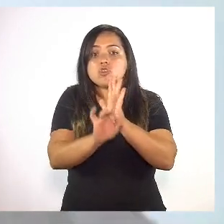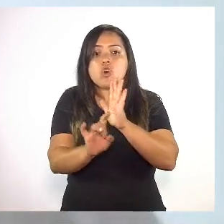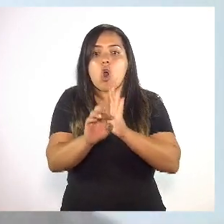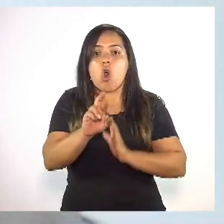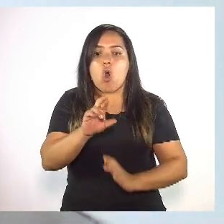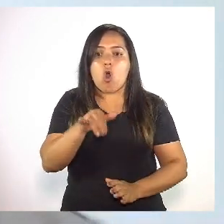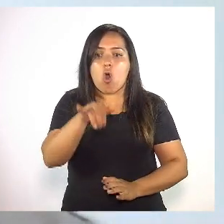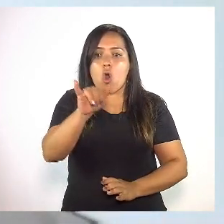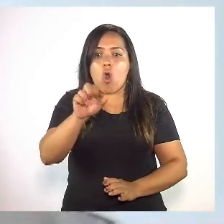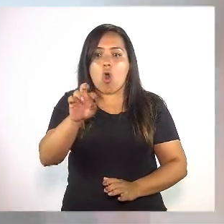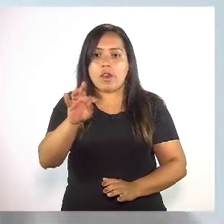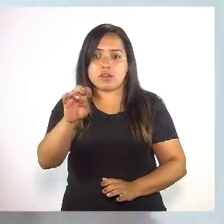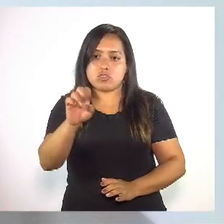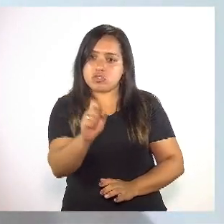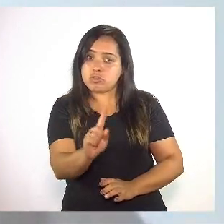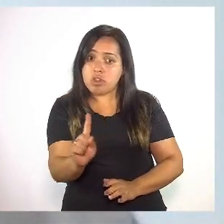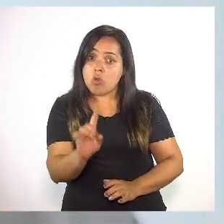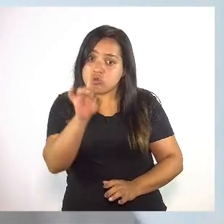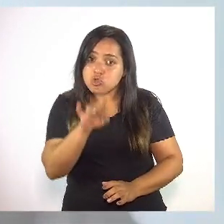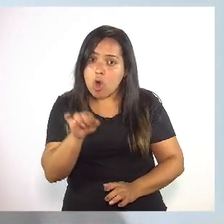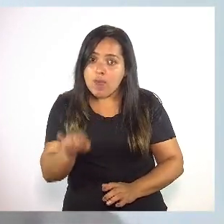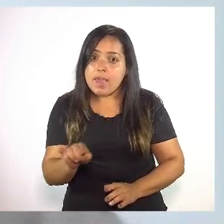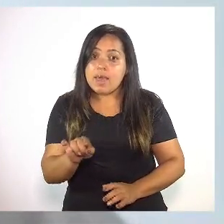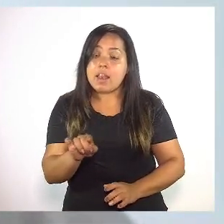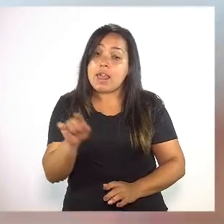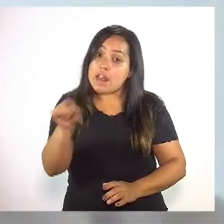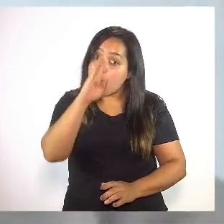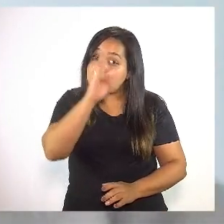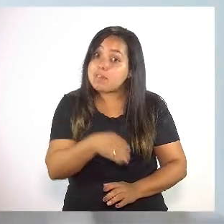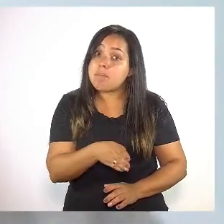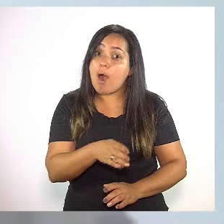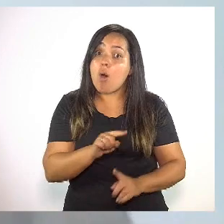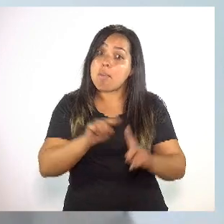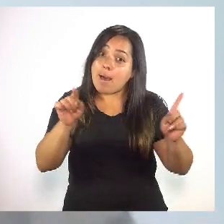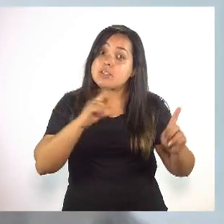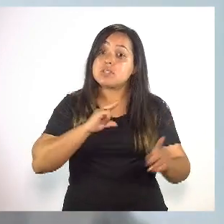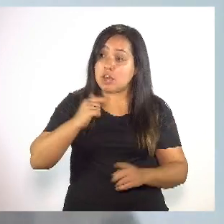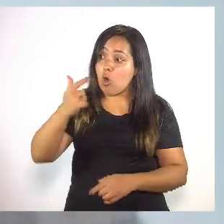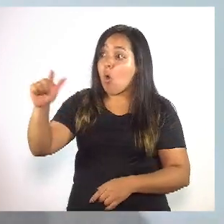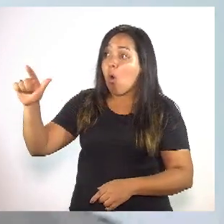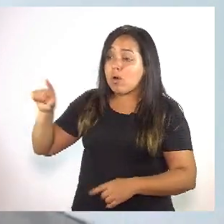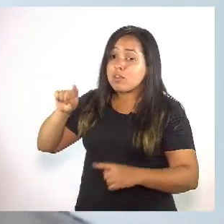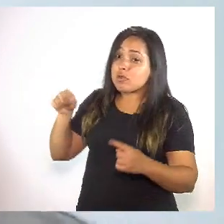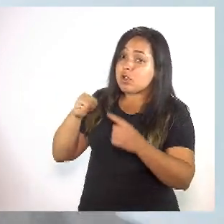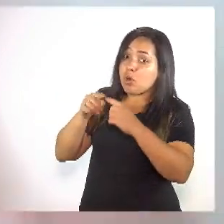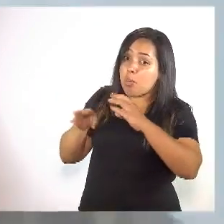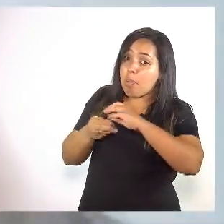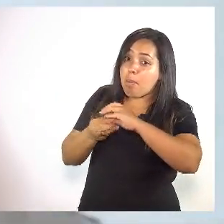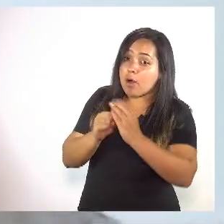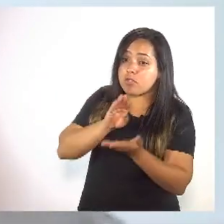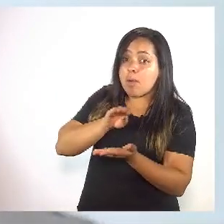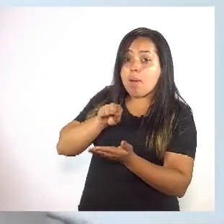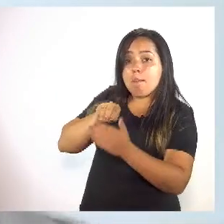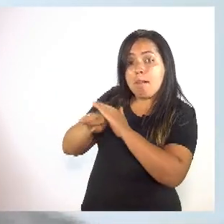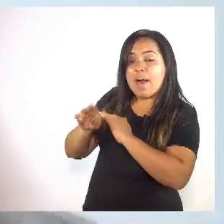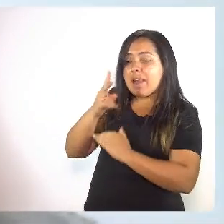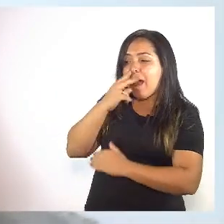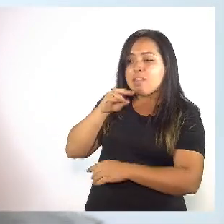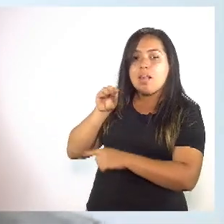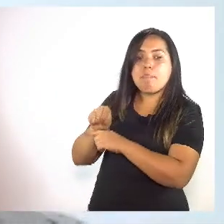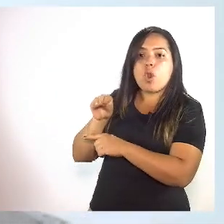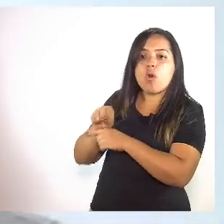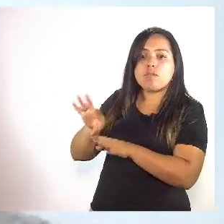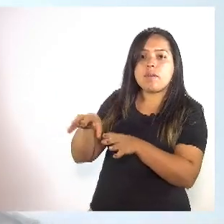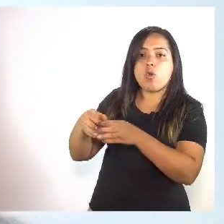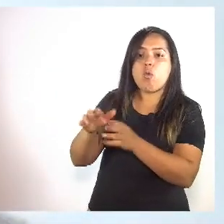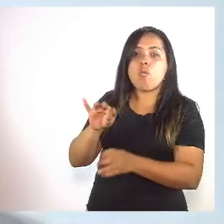royalties e participações especiais, embora esse seja o montante principal, mas tem outras fontes que podem alimentar o FISED. Enfim, então, esses dois